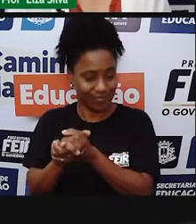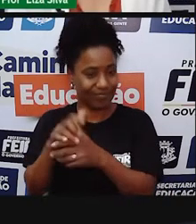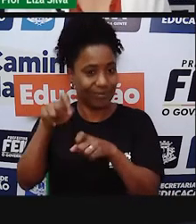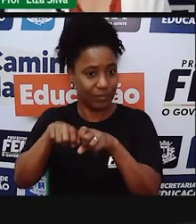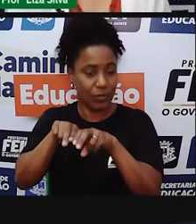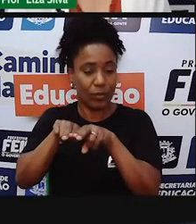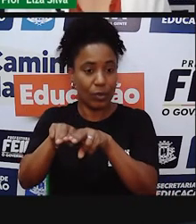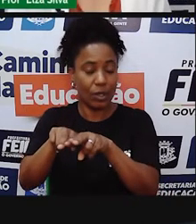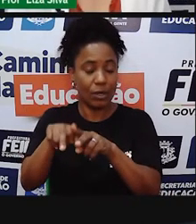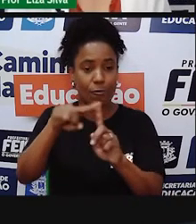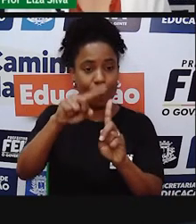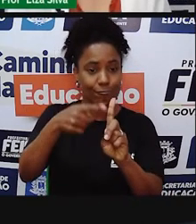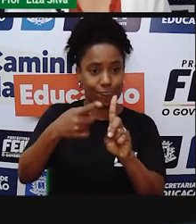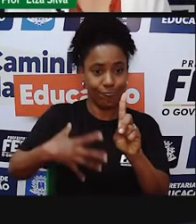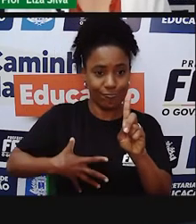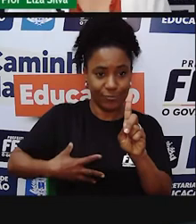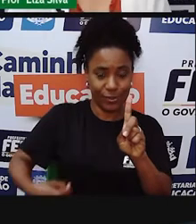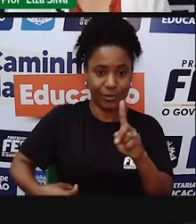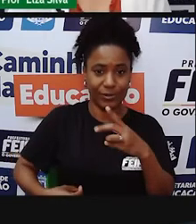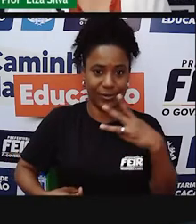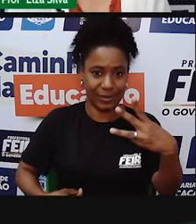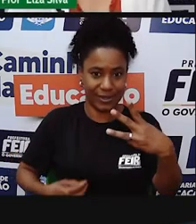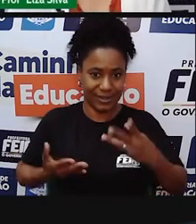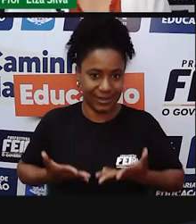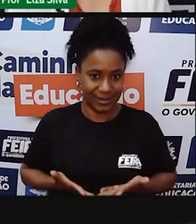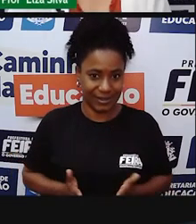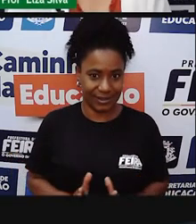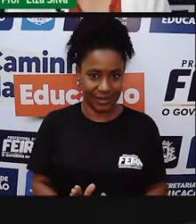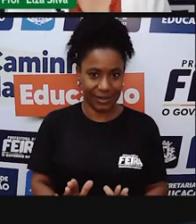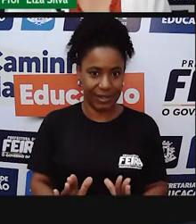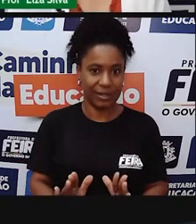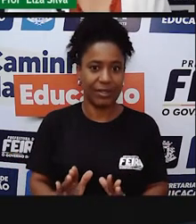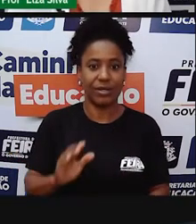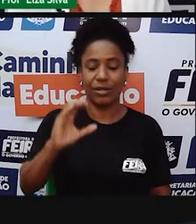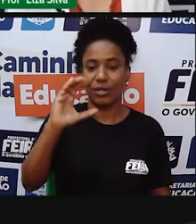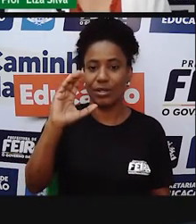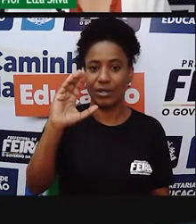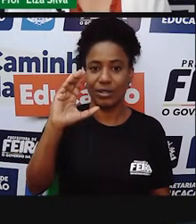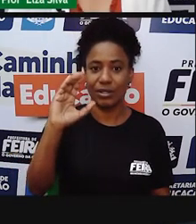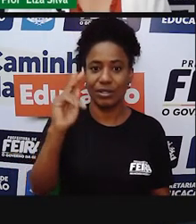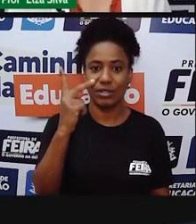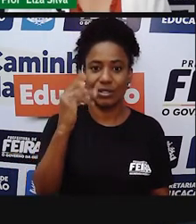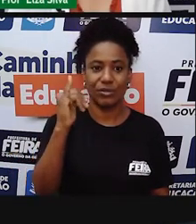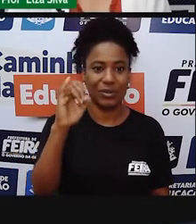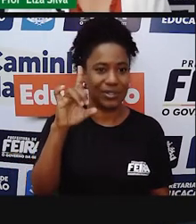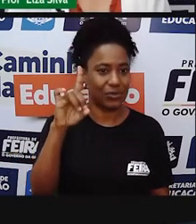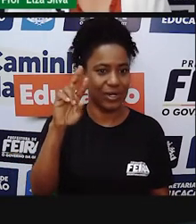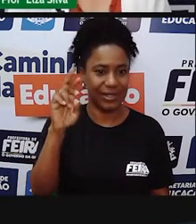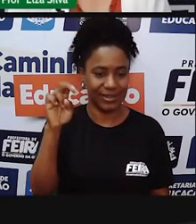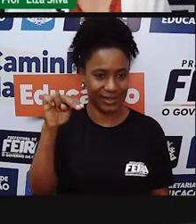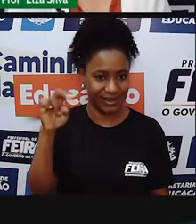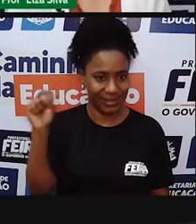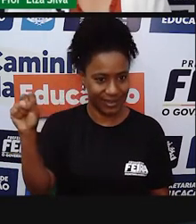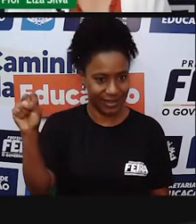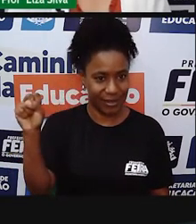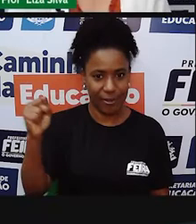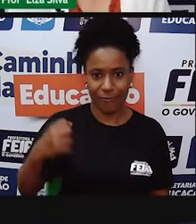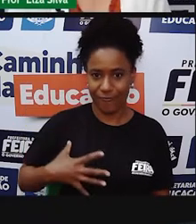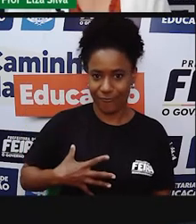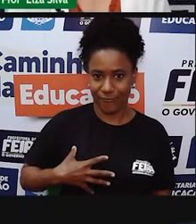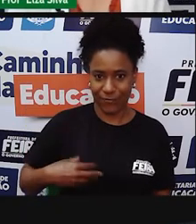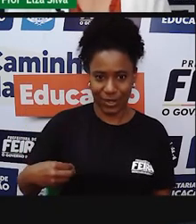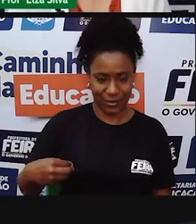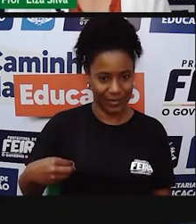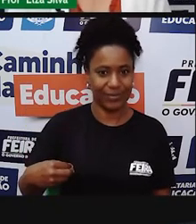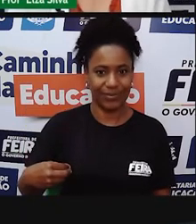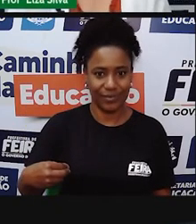três filhos, né? E nada de dizer childs, né? Porque o plural de child é children. Então, child é uma criança,